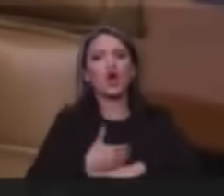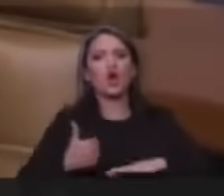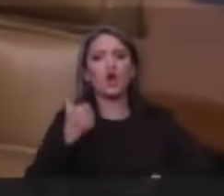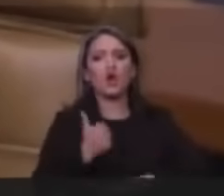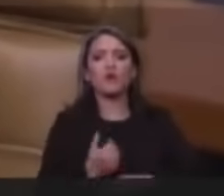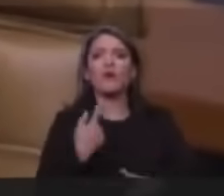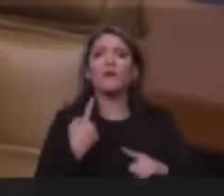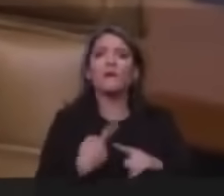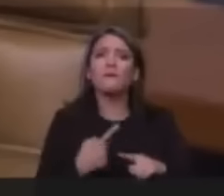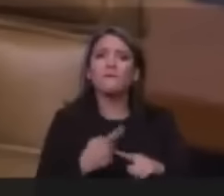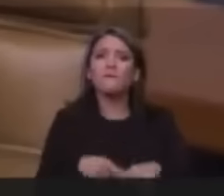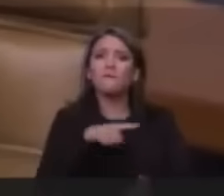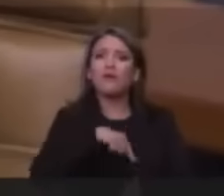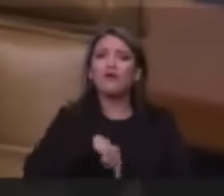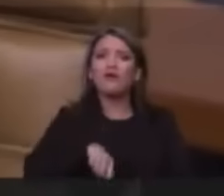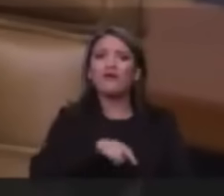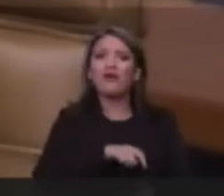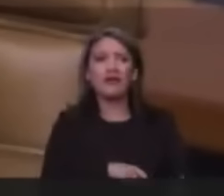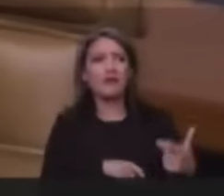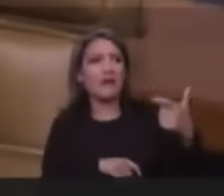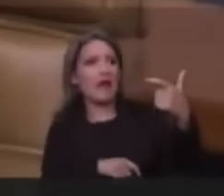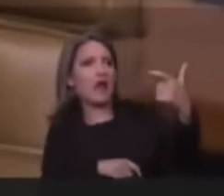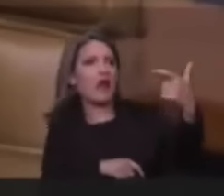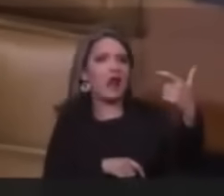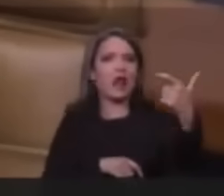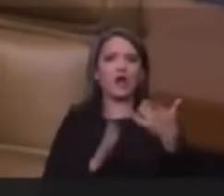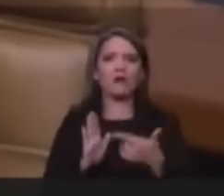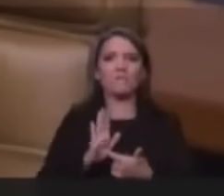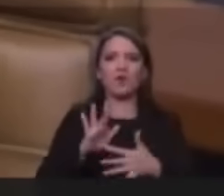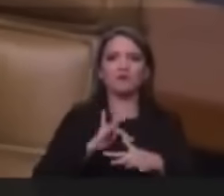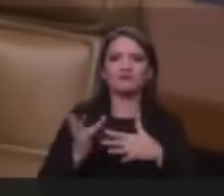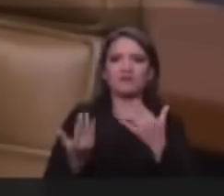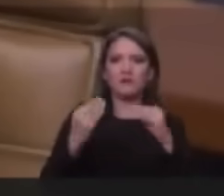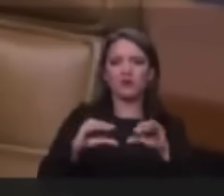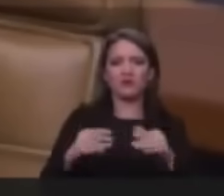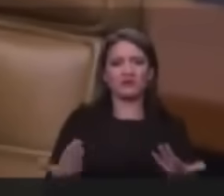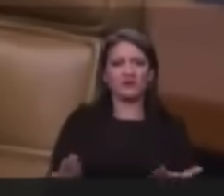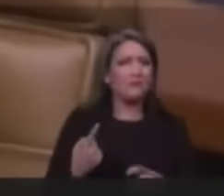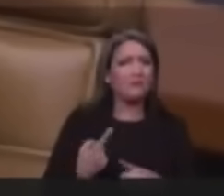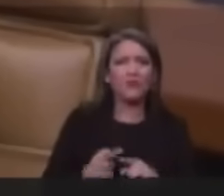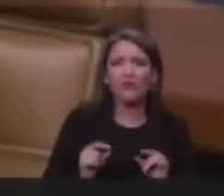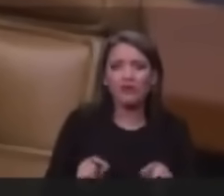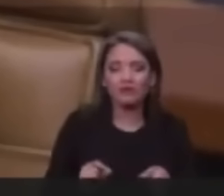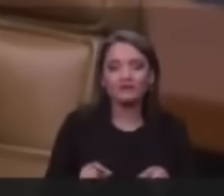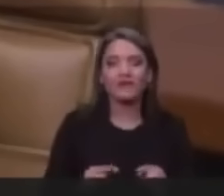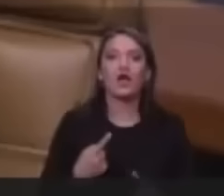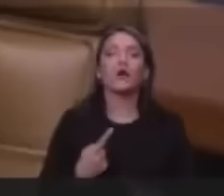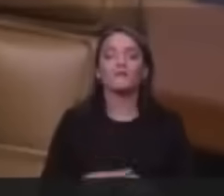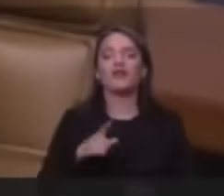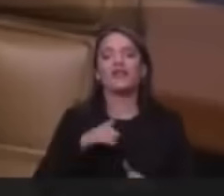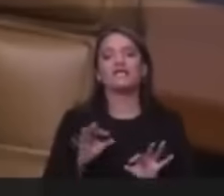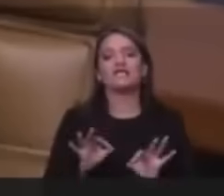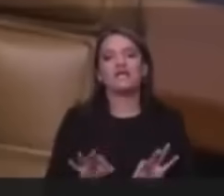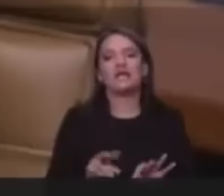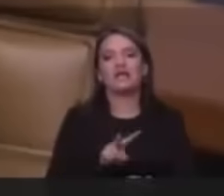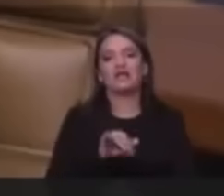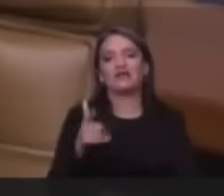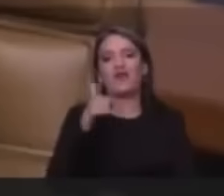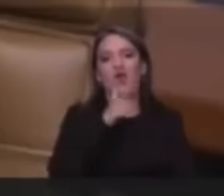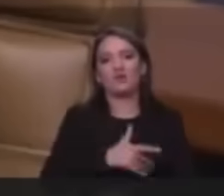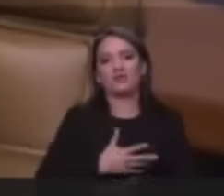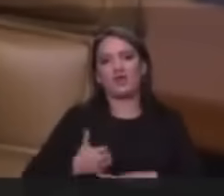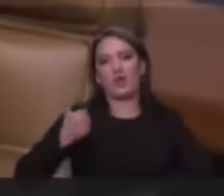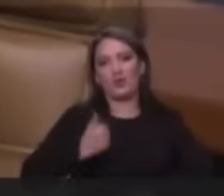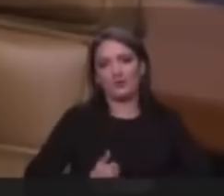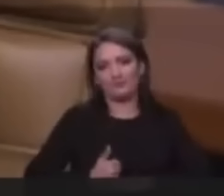é e colocam nas redes sociais porque tinham a certeza de que conseguiria um